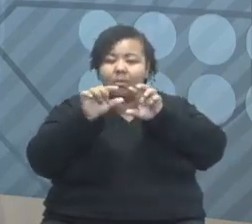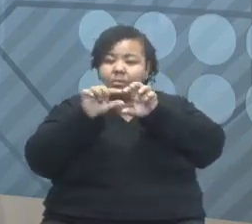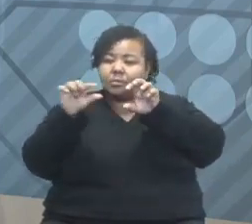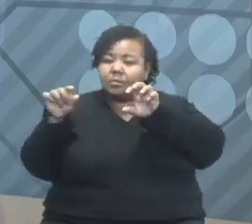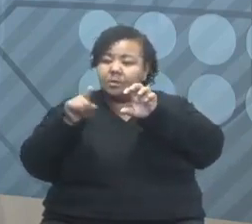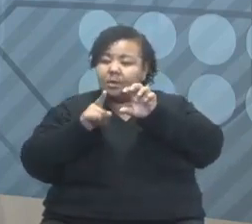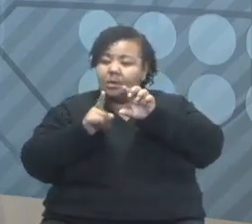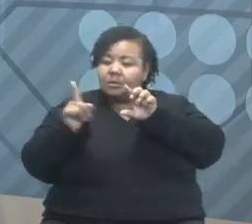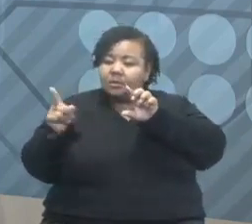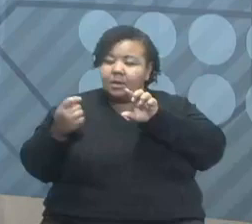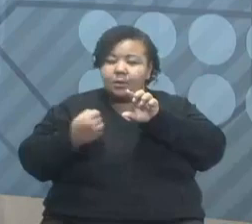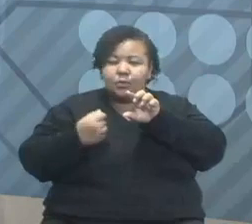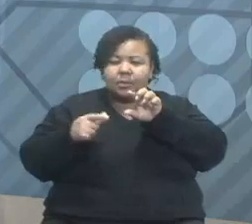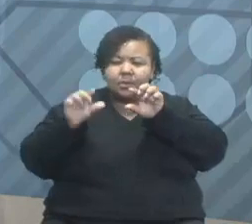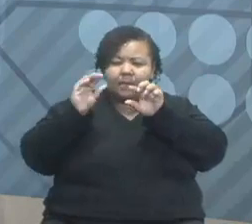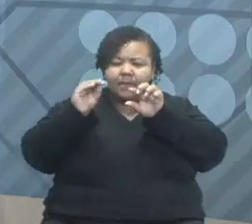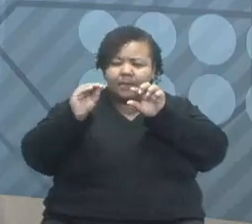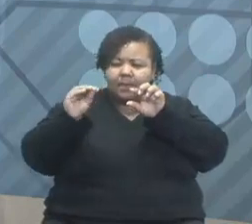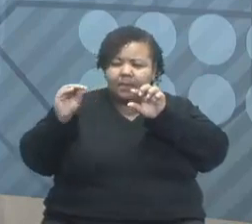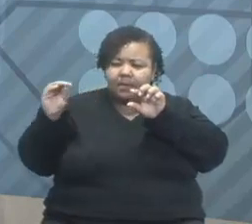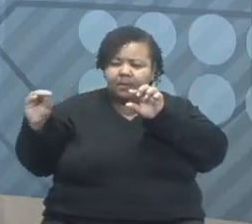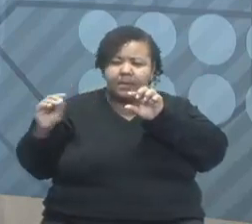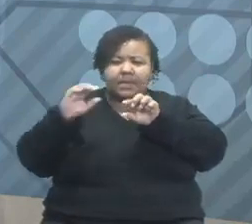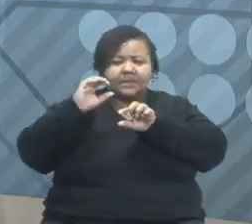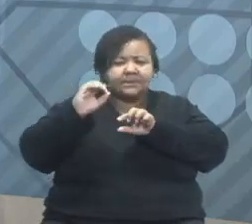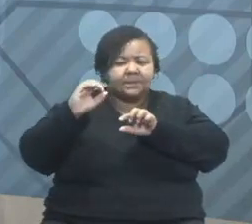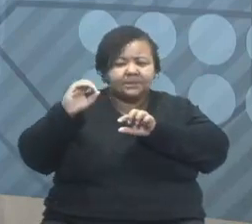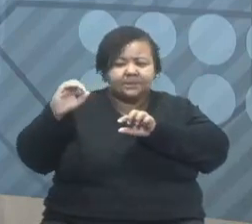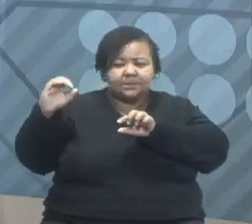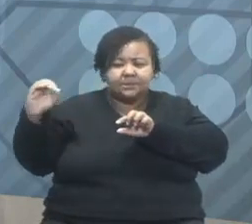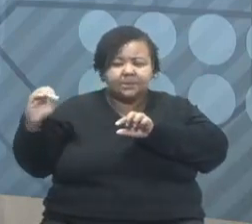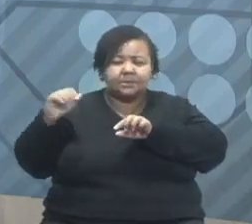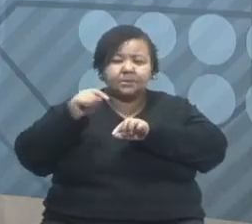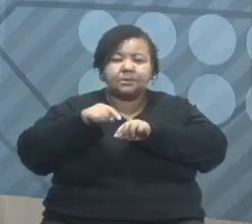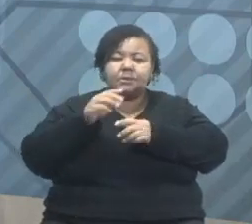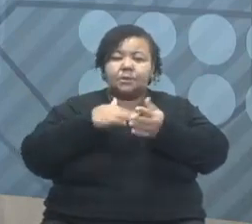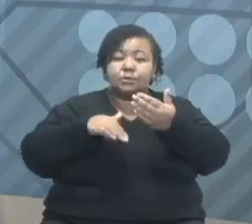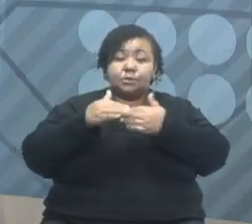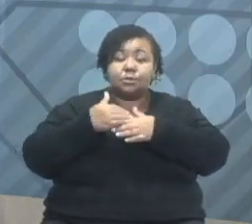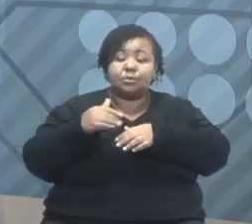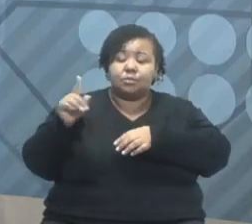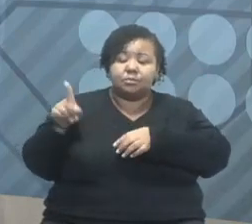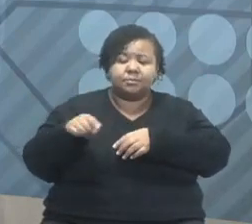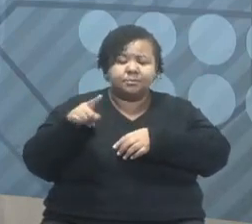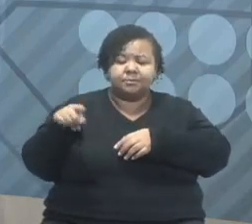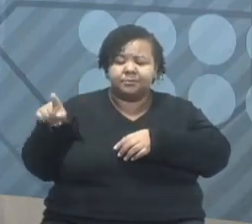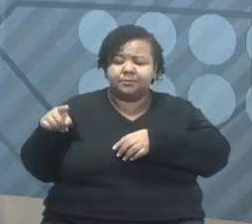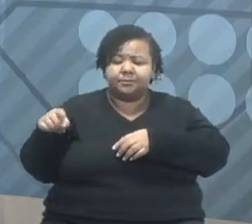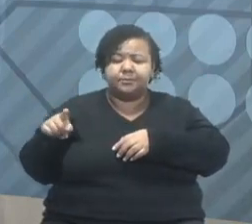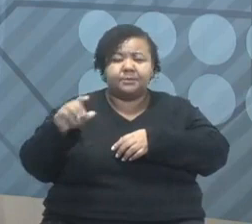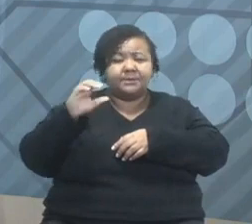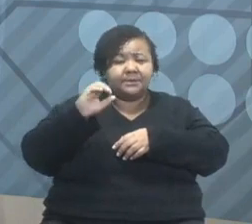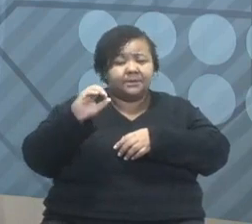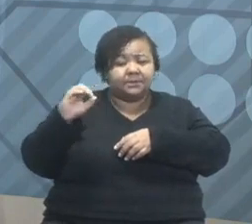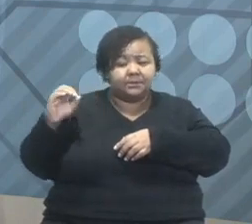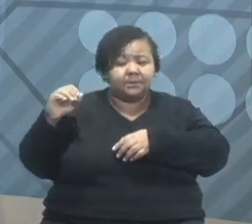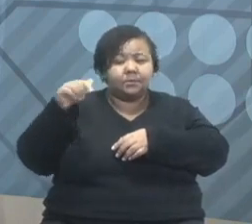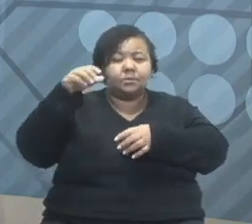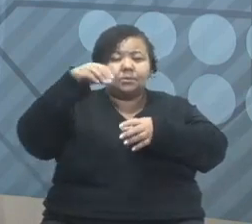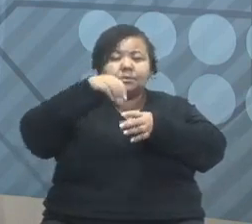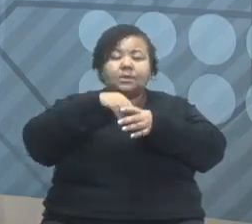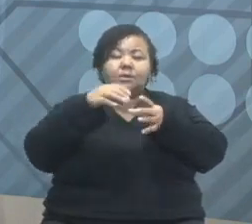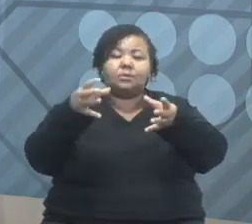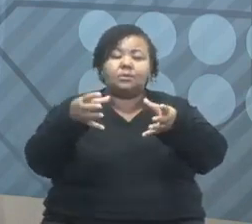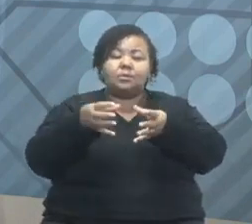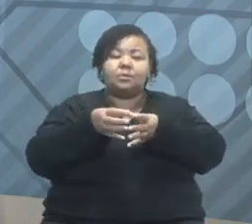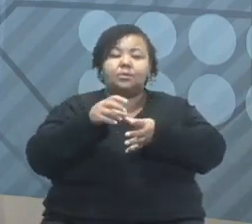nesse caso apresentado aqui. Então, se esses termos independentes são todos nulos, num sistema homogêneo,